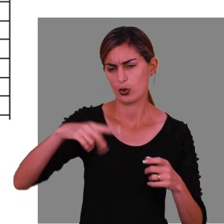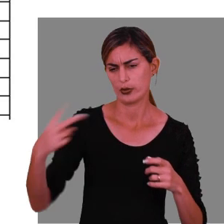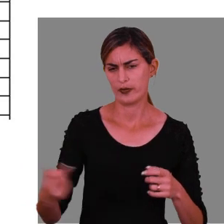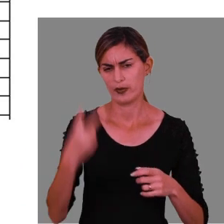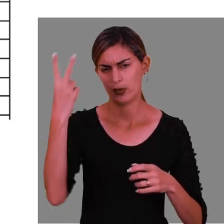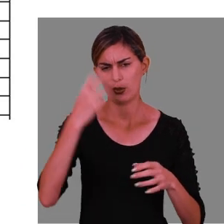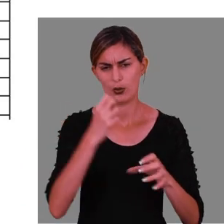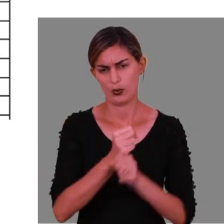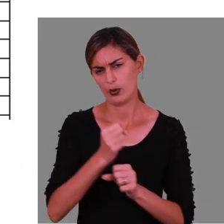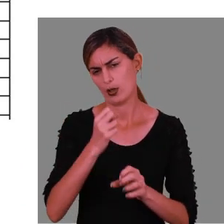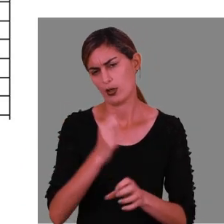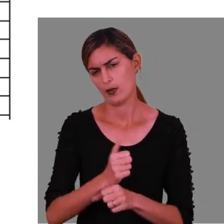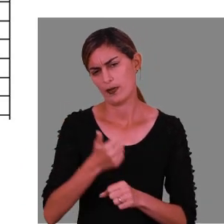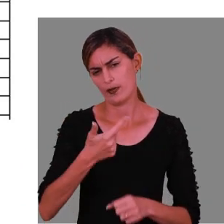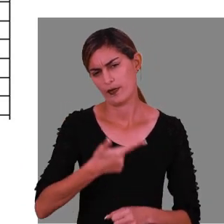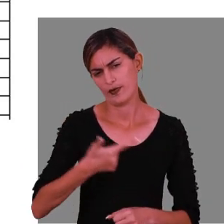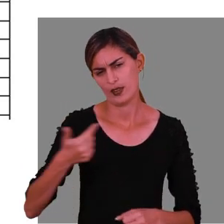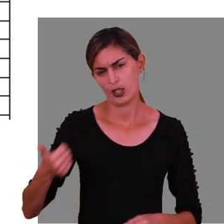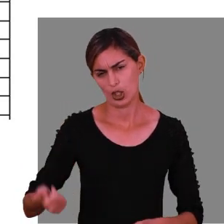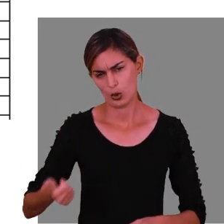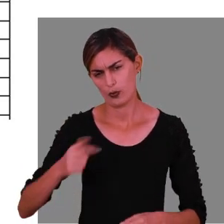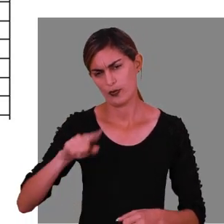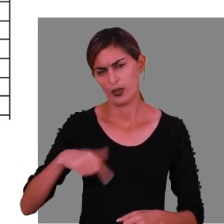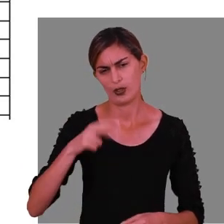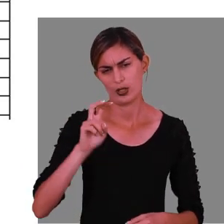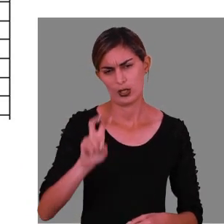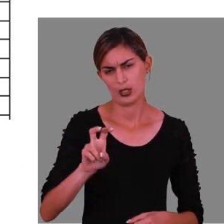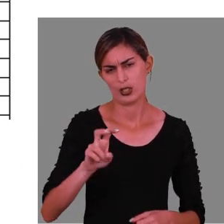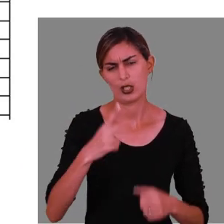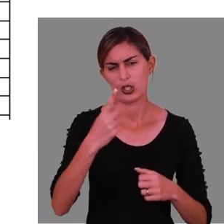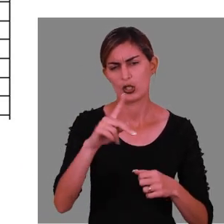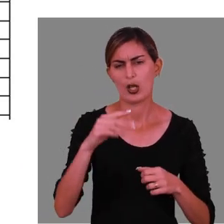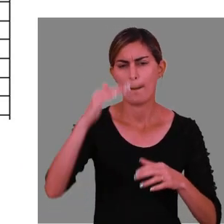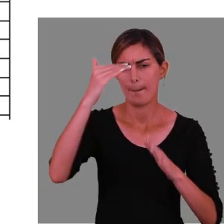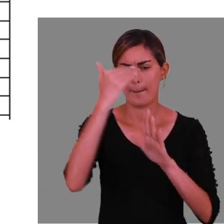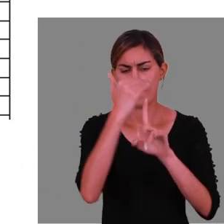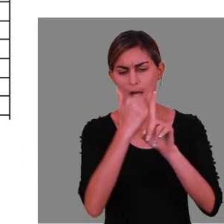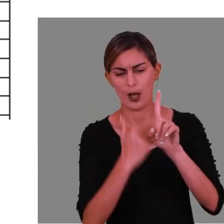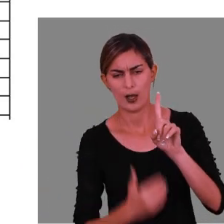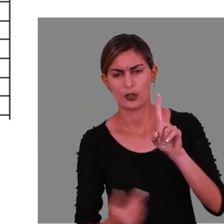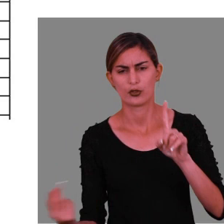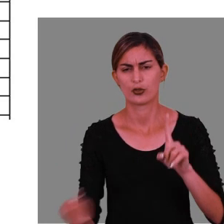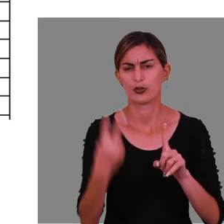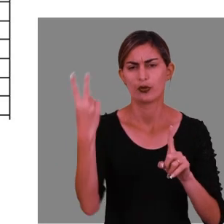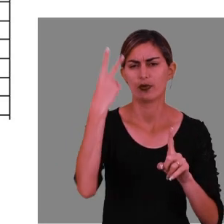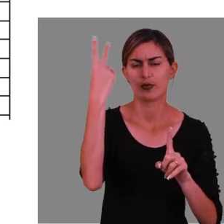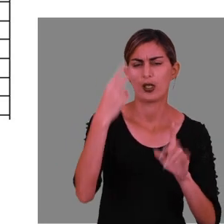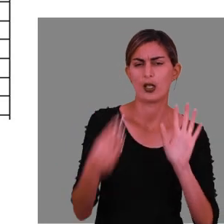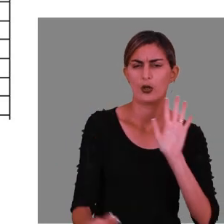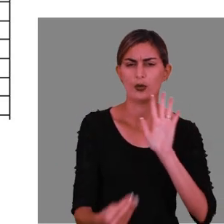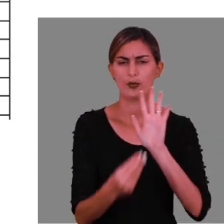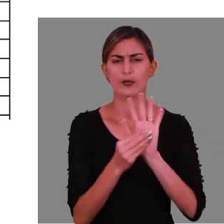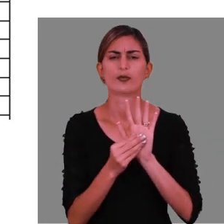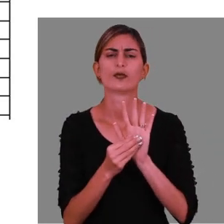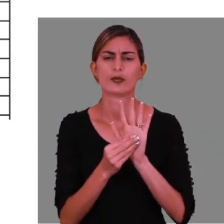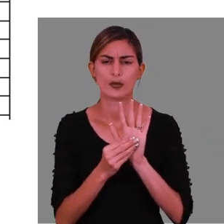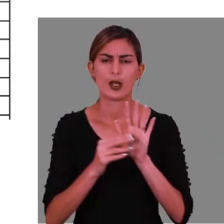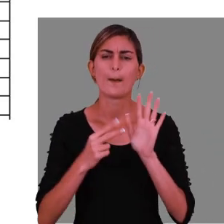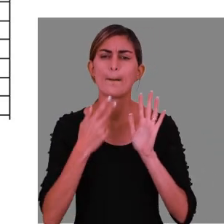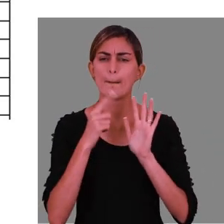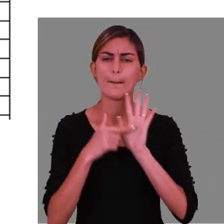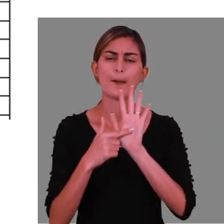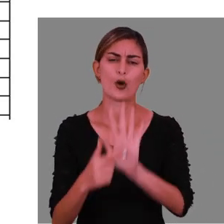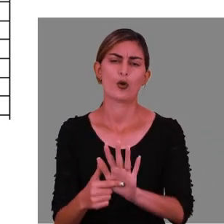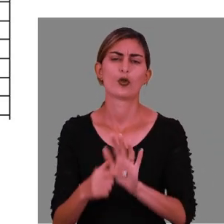nosso valor calculado, que foi de 21,5, ele está bem abaixo do valor que está estabelecido.